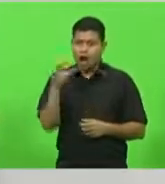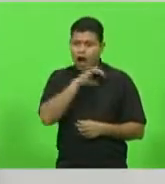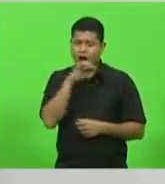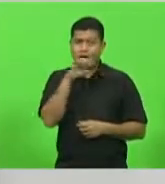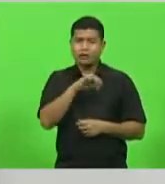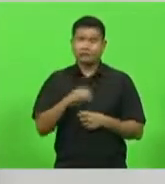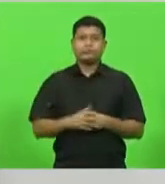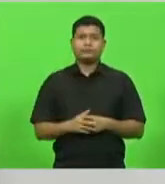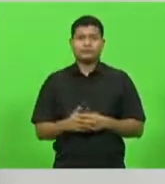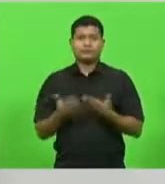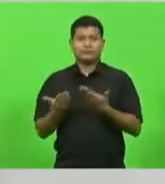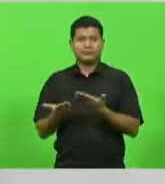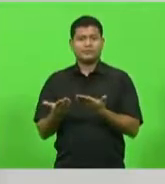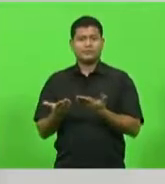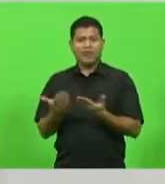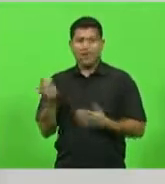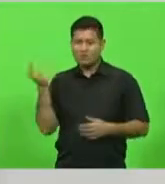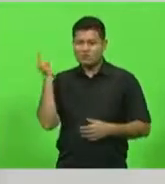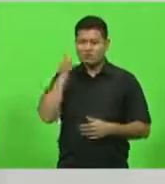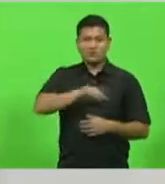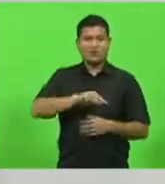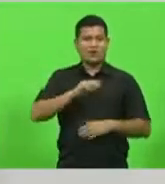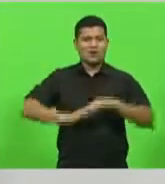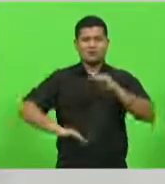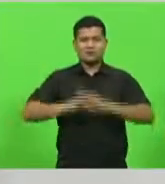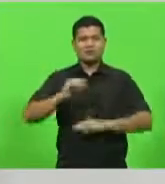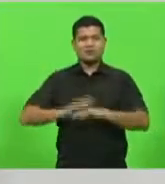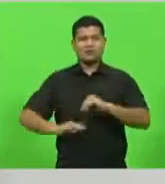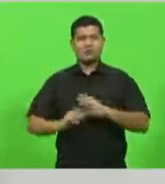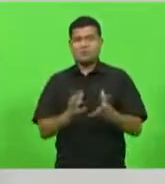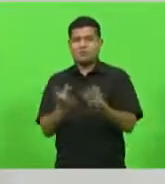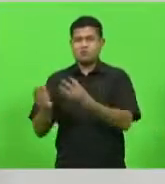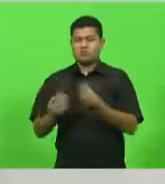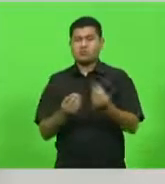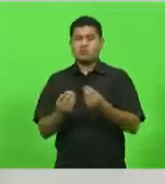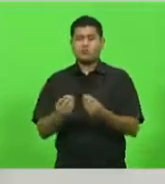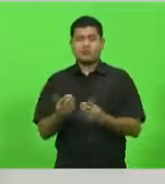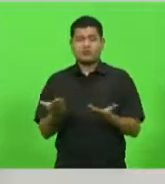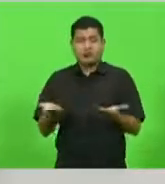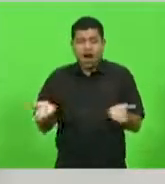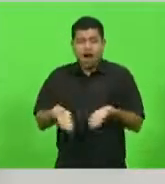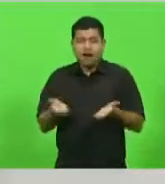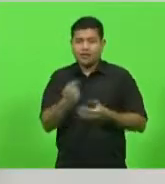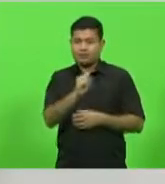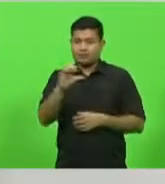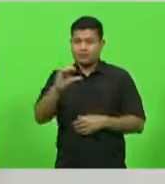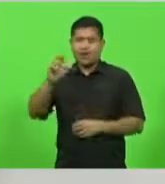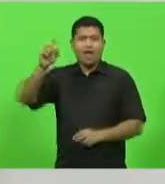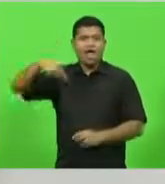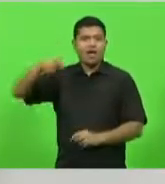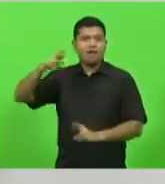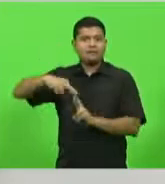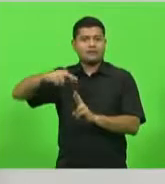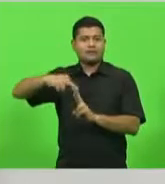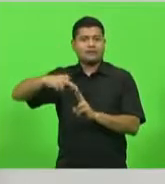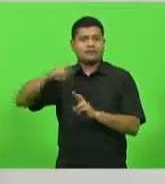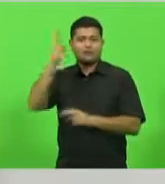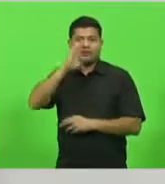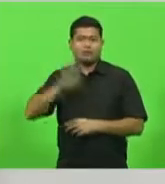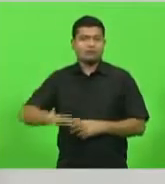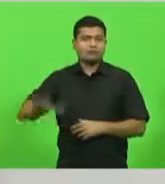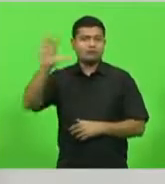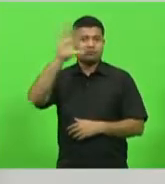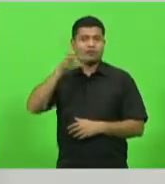Mais uma oportunidade construída a muitas mãos, o que tornou Santa Catarina uma referência para o Brasil. E já que estamos falando